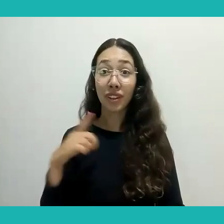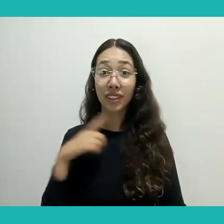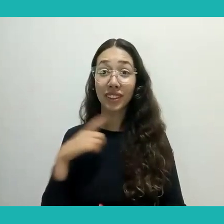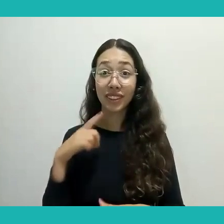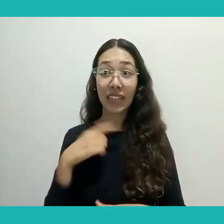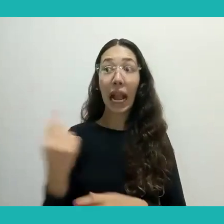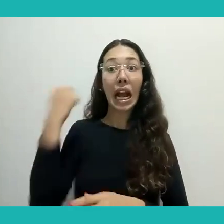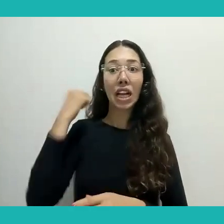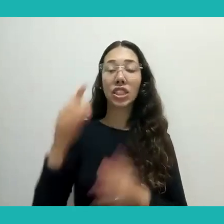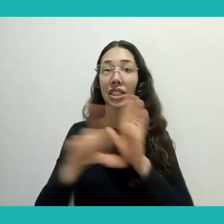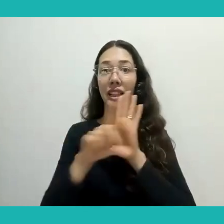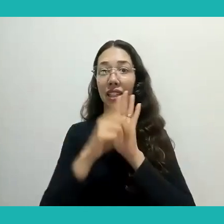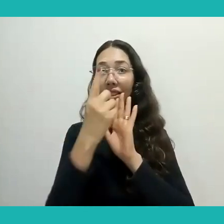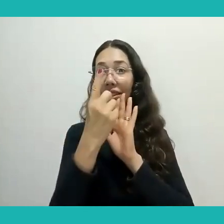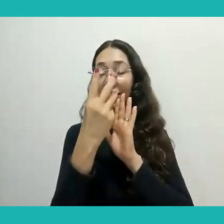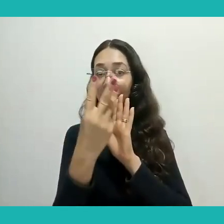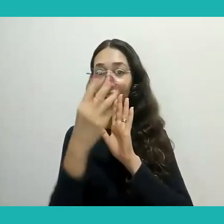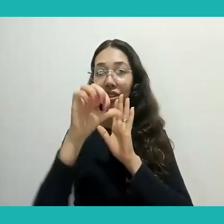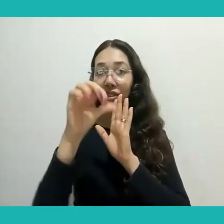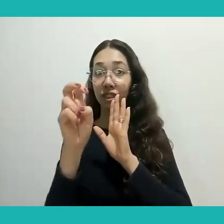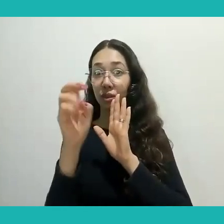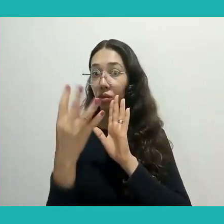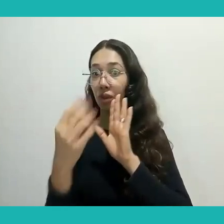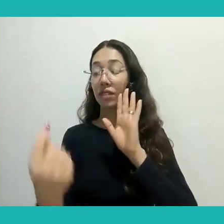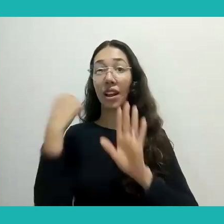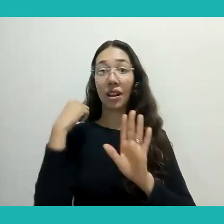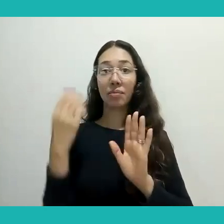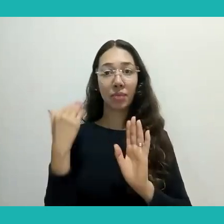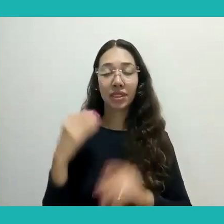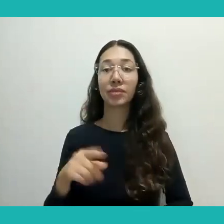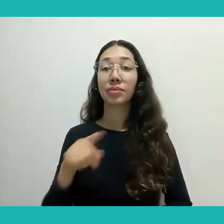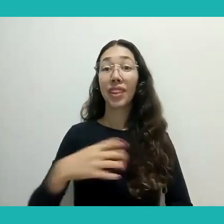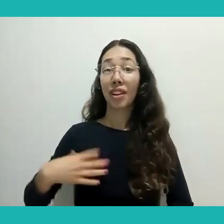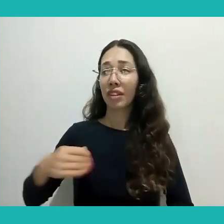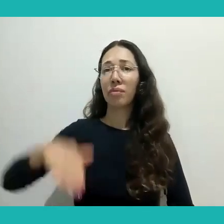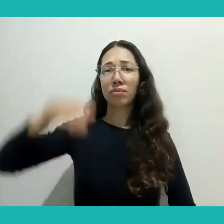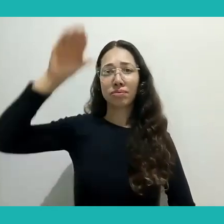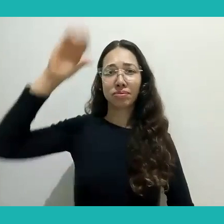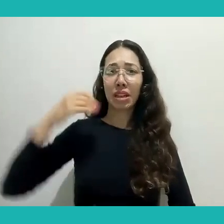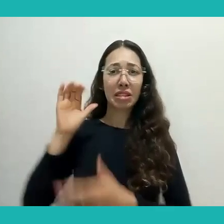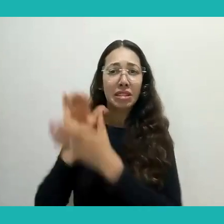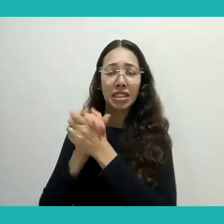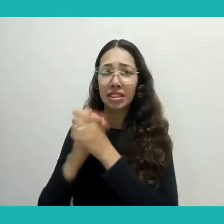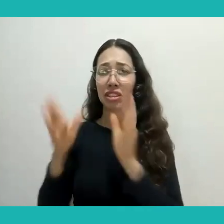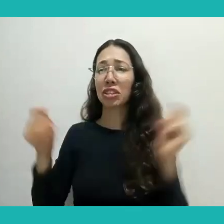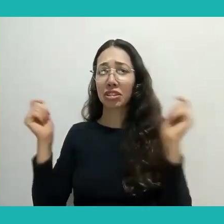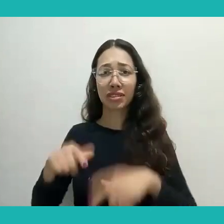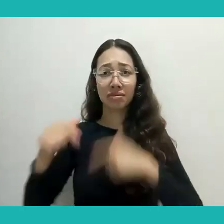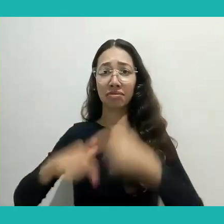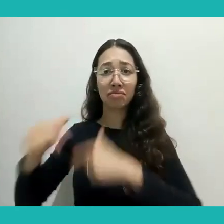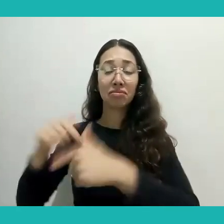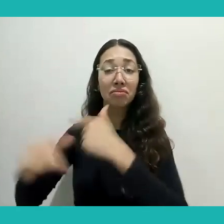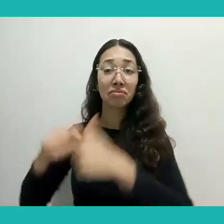da Lei 13.954, essa filha maior e casada e capaz estava até